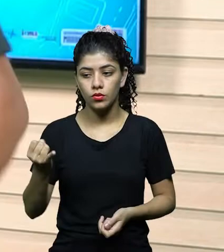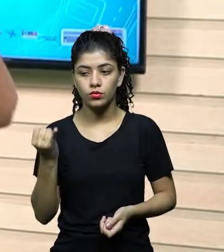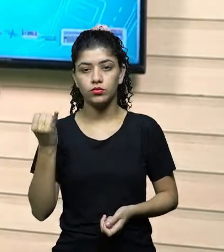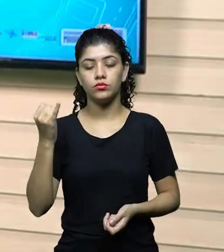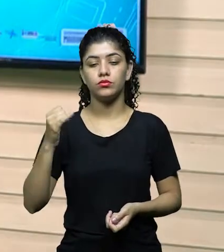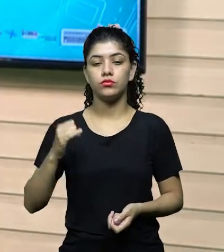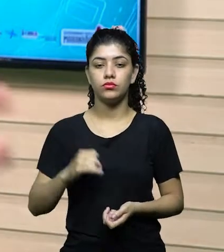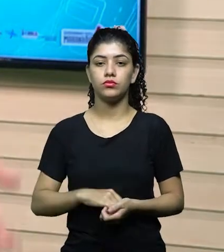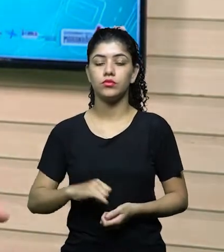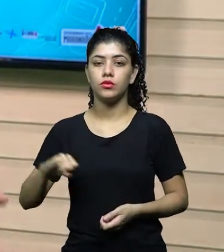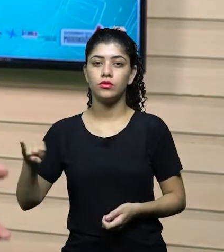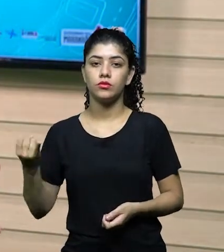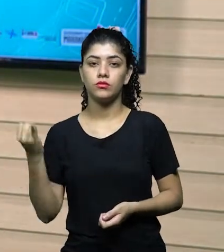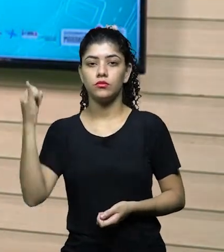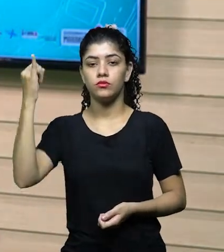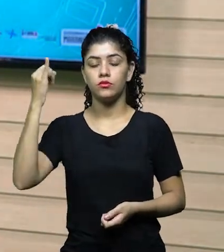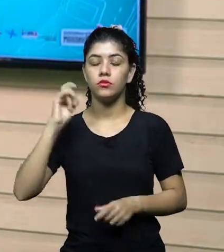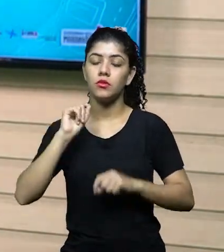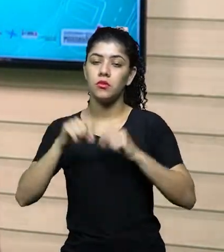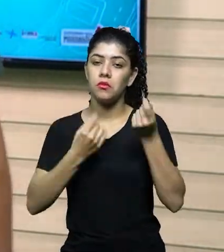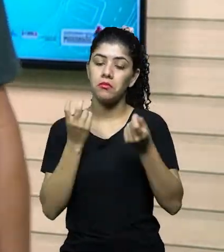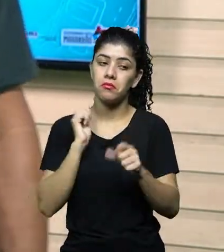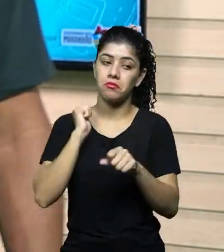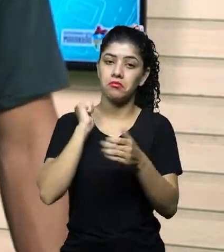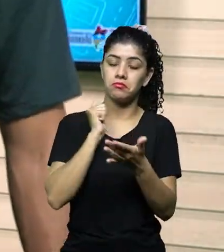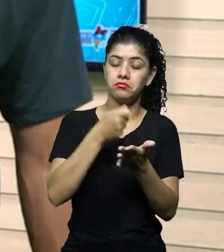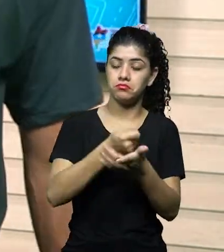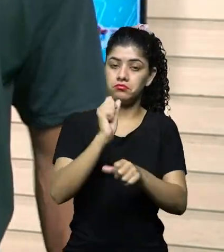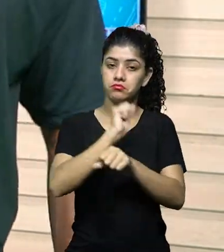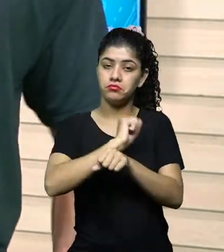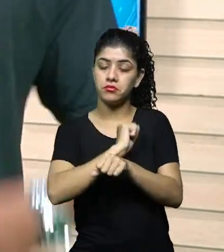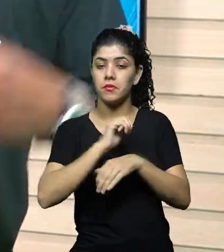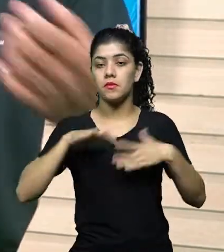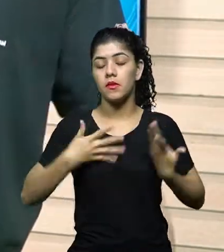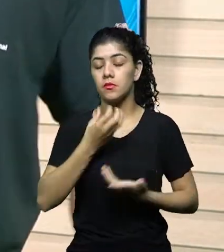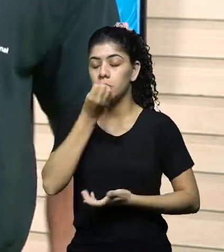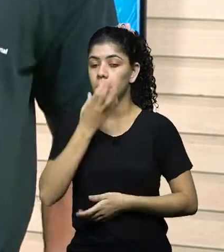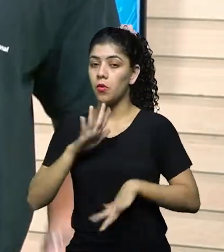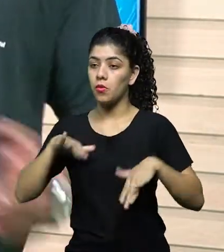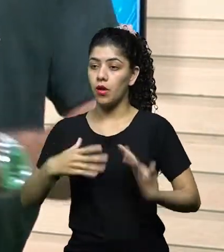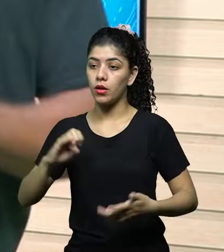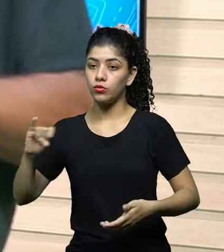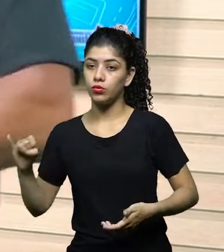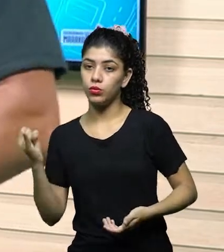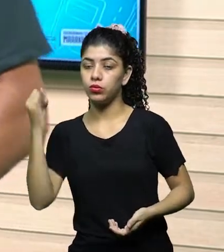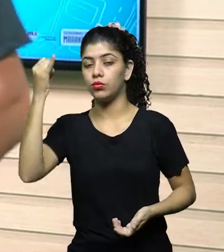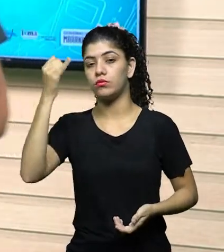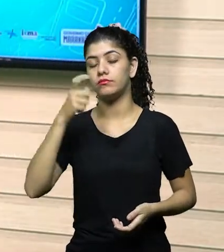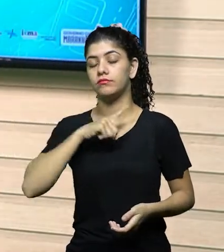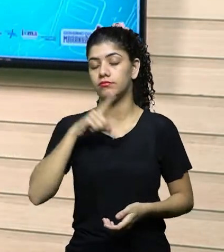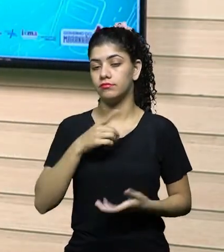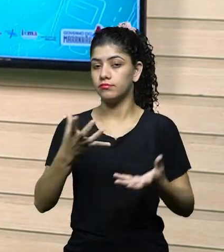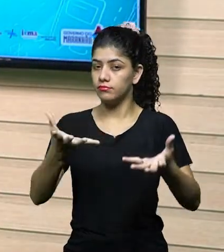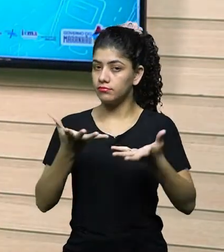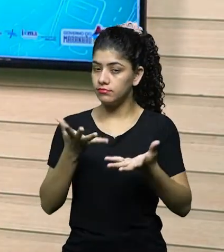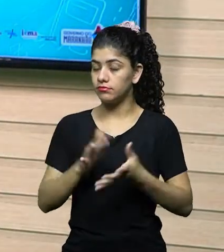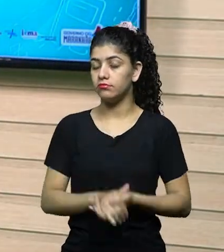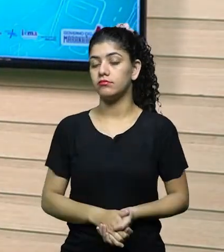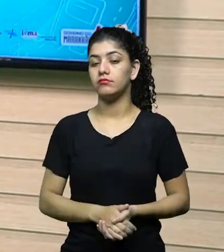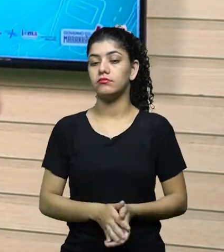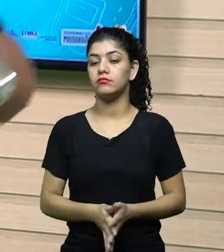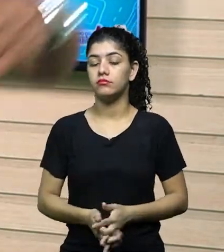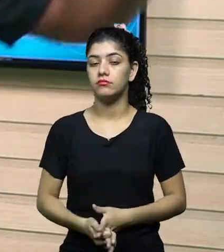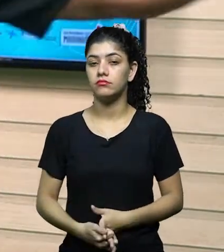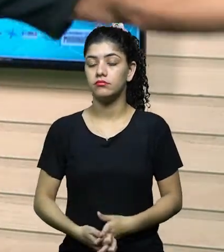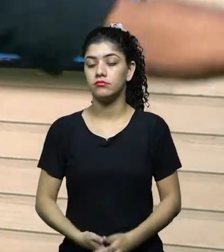ou, por exemplo, se você for financiar um veículo, é muito bom ficar claro quais são os juros cobrados, até para depois você não